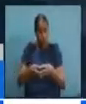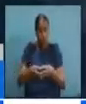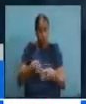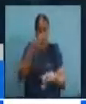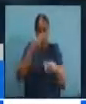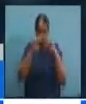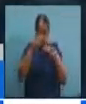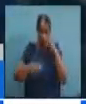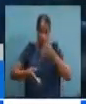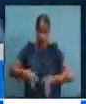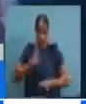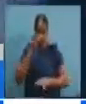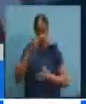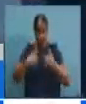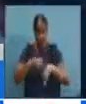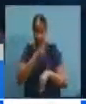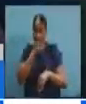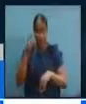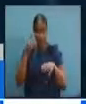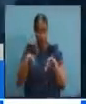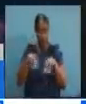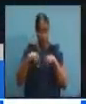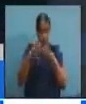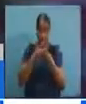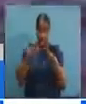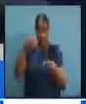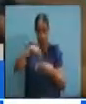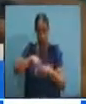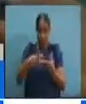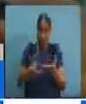os resultados eleitorais desde que foram fidedignas.